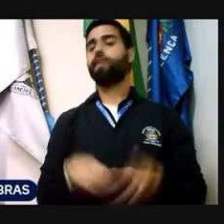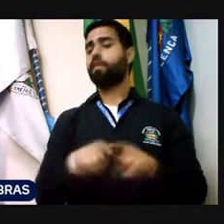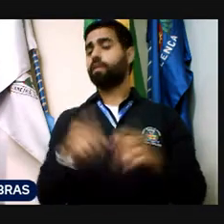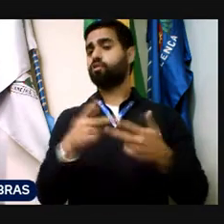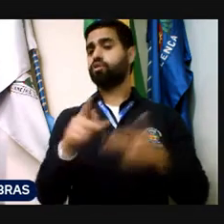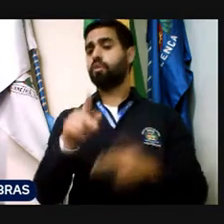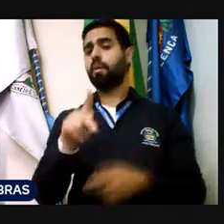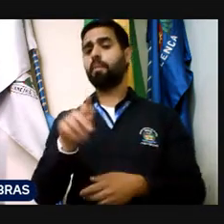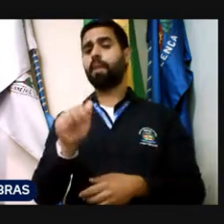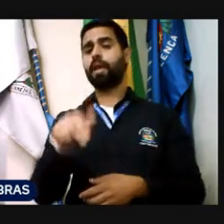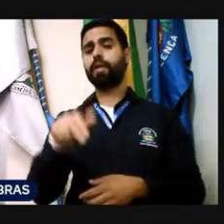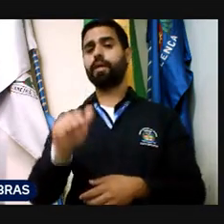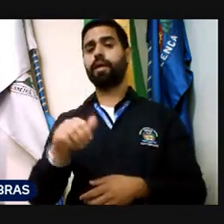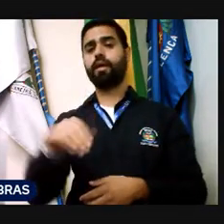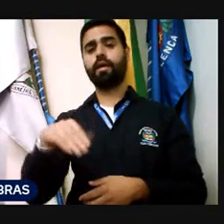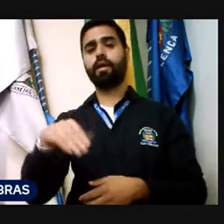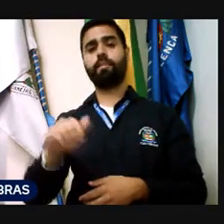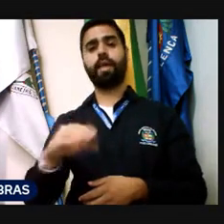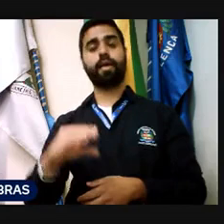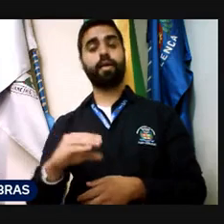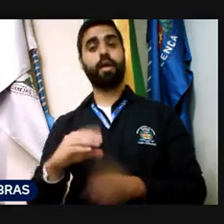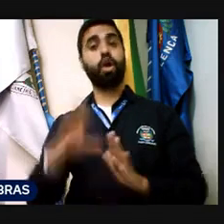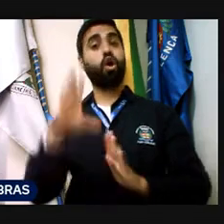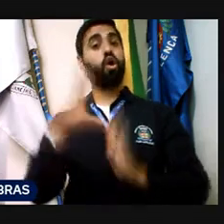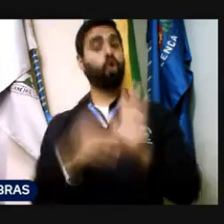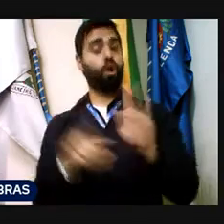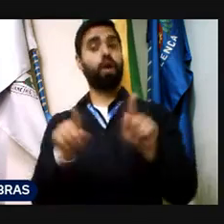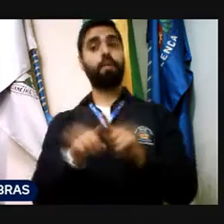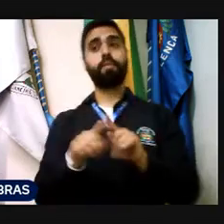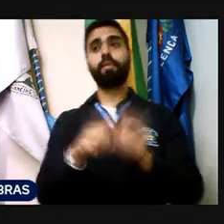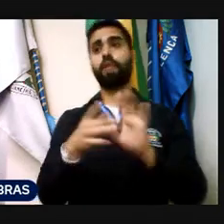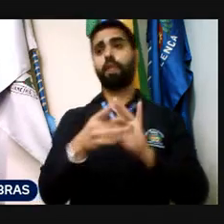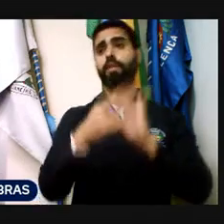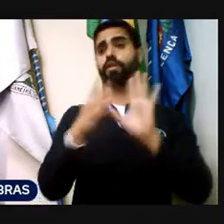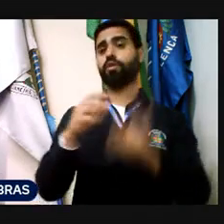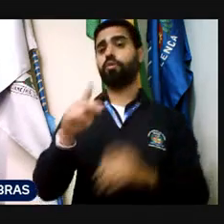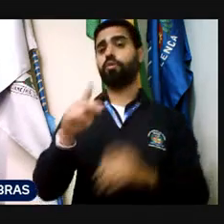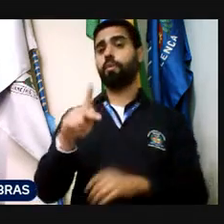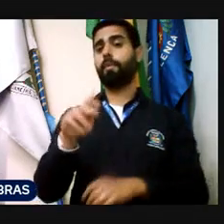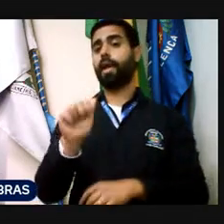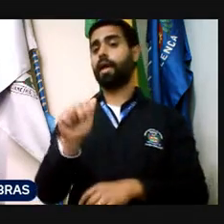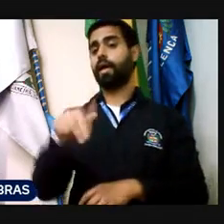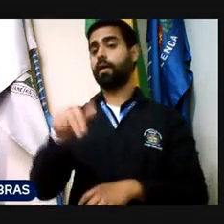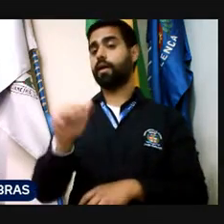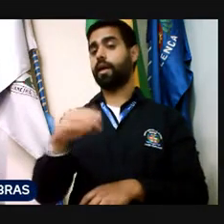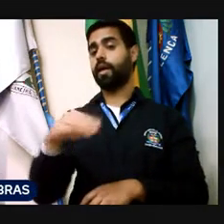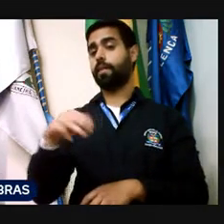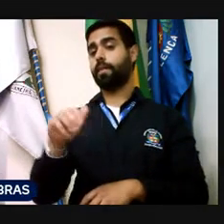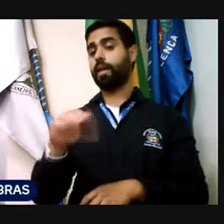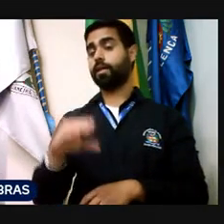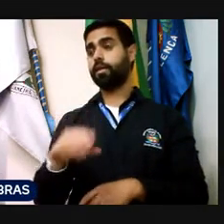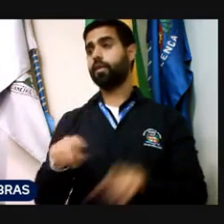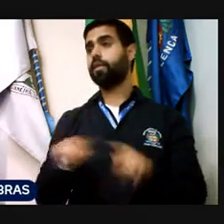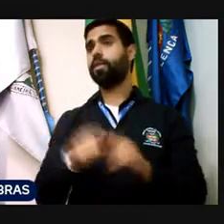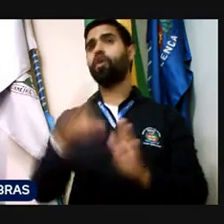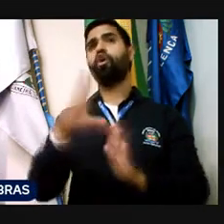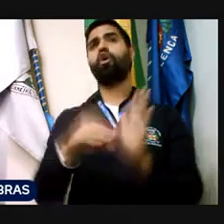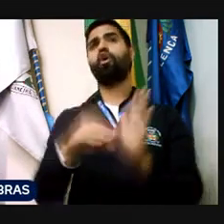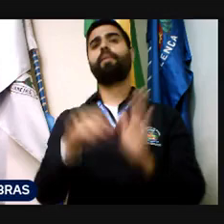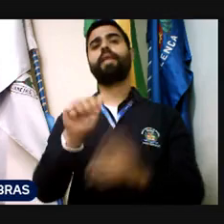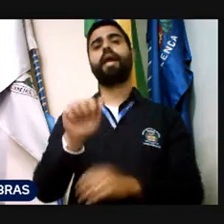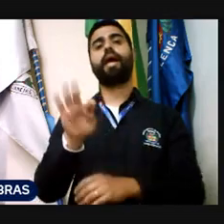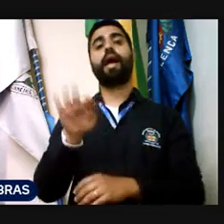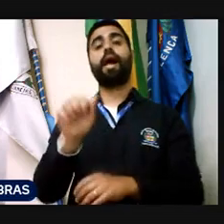para o órgão INEA? Cópia do documento de sessão do Panamac para o INEA. Cópia da ata da reunião